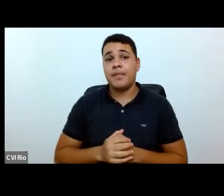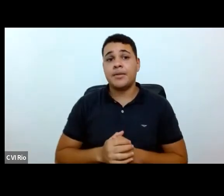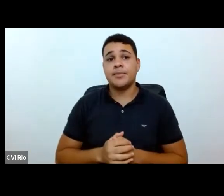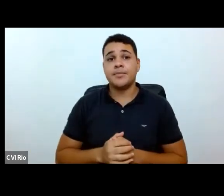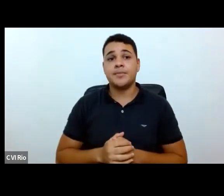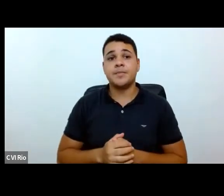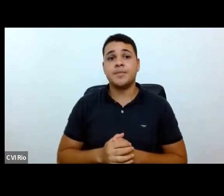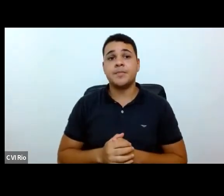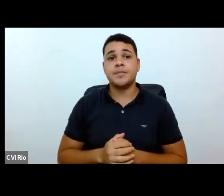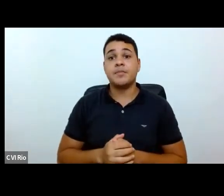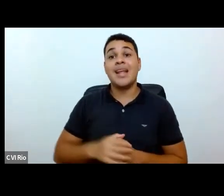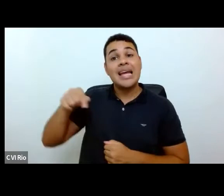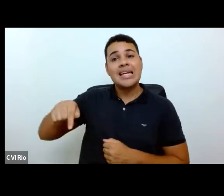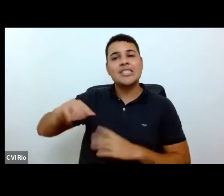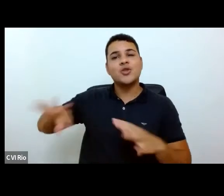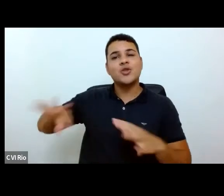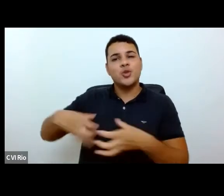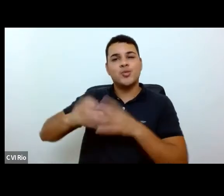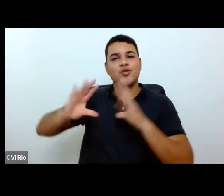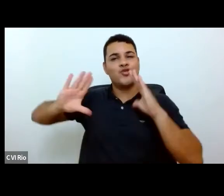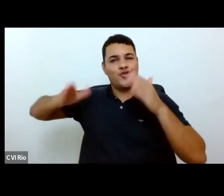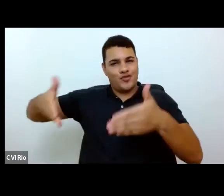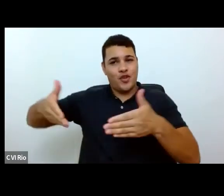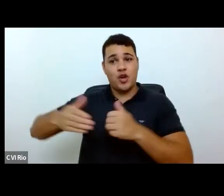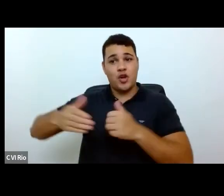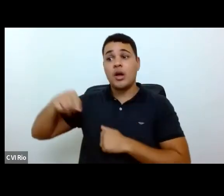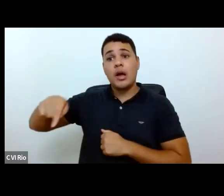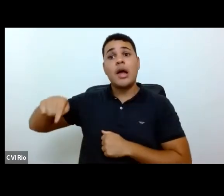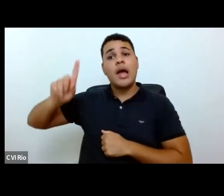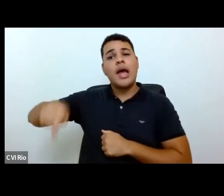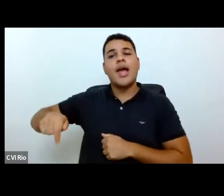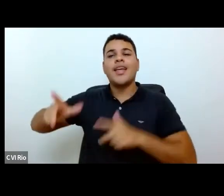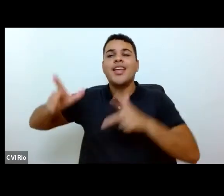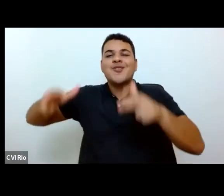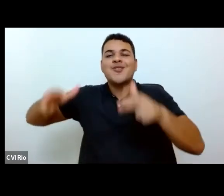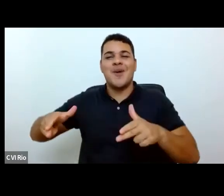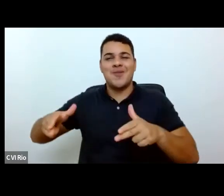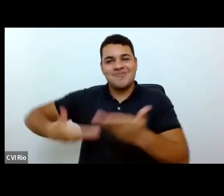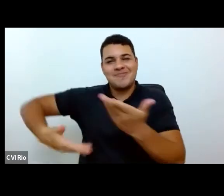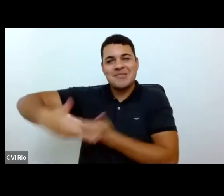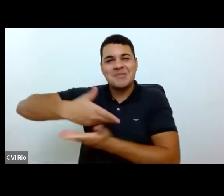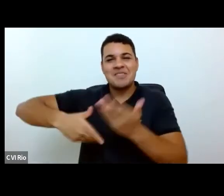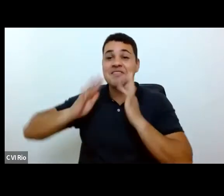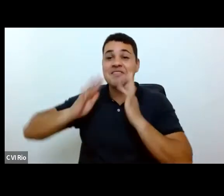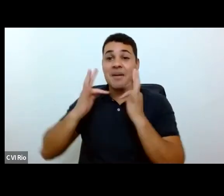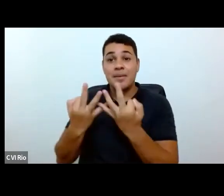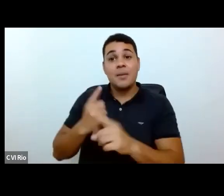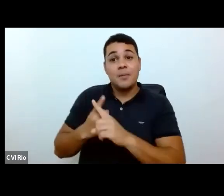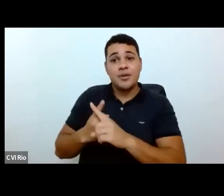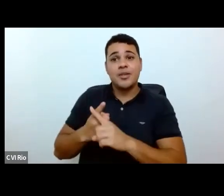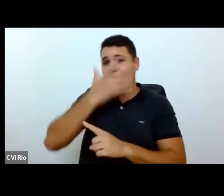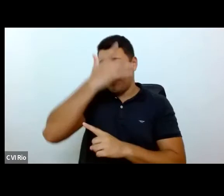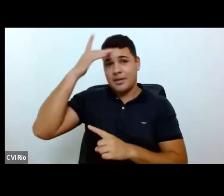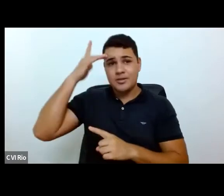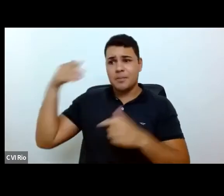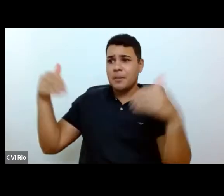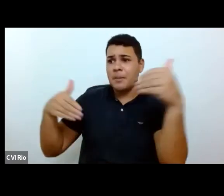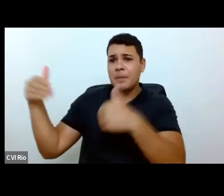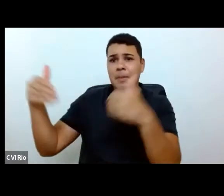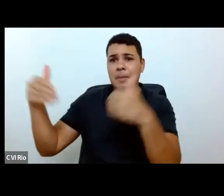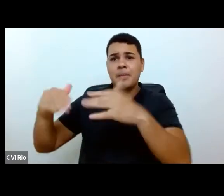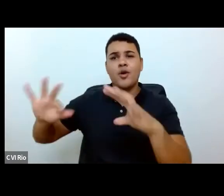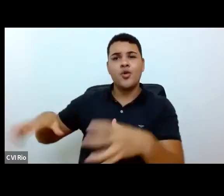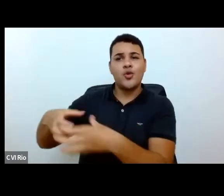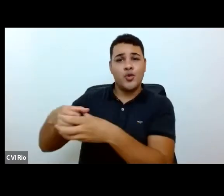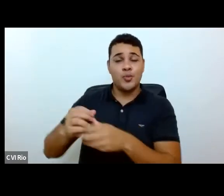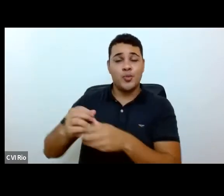E aí o Fórum TTRJ é uma grande família, onde a gente constrói processos de troca, inclusive a Rede Brasileira de Mulheres Cientistas, eu acho